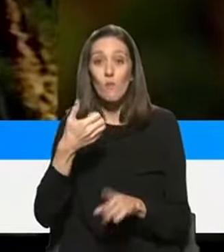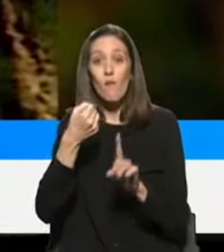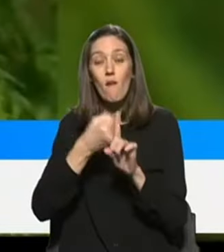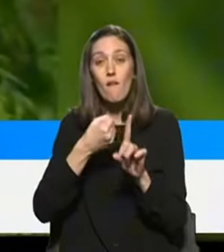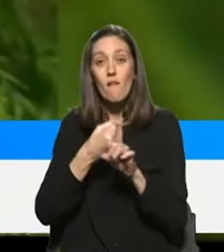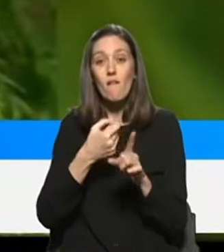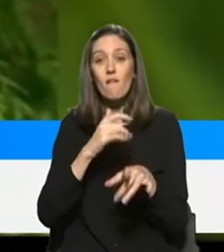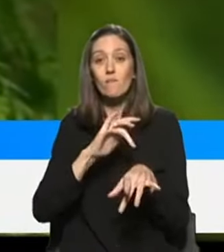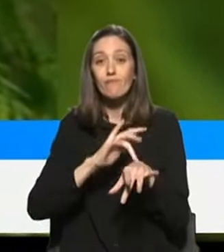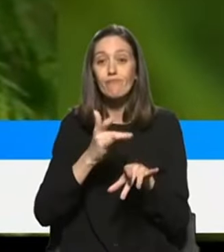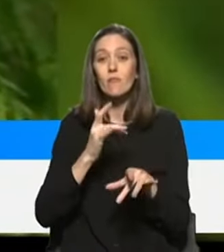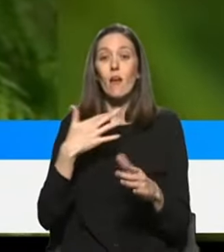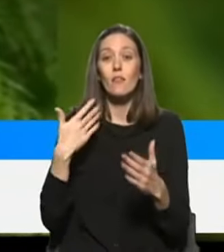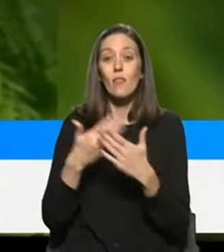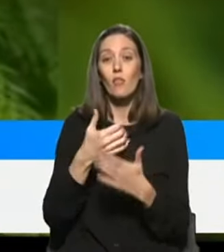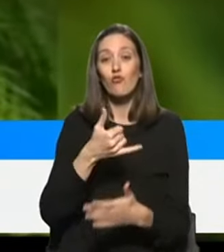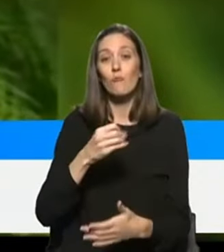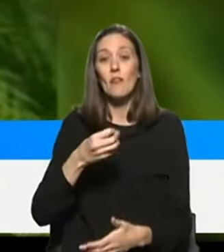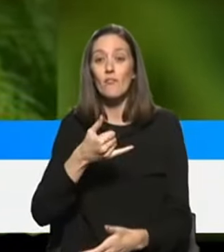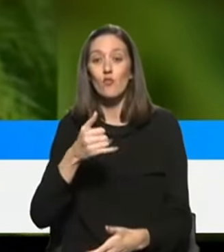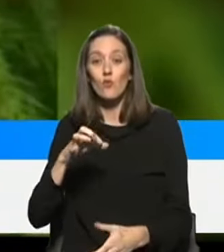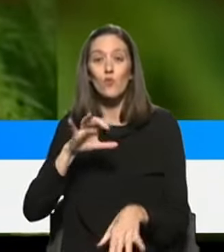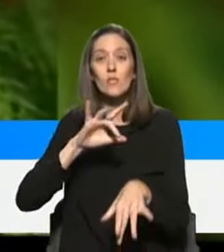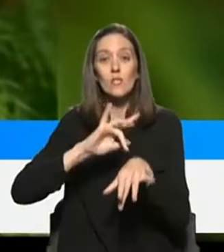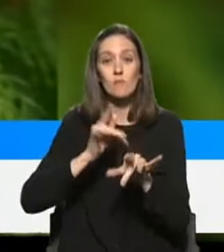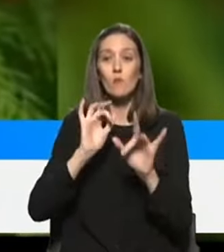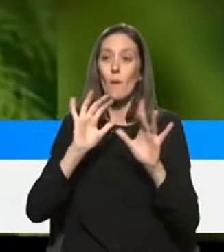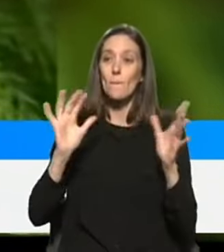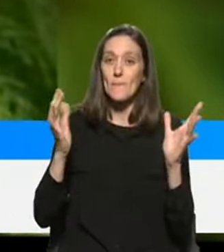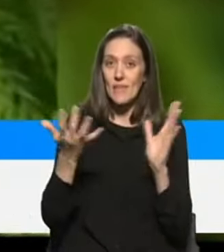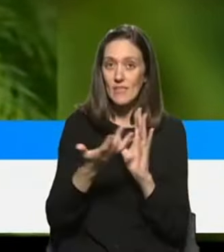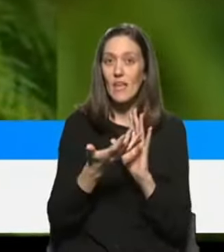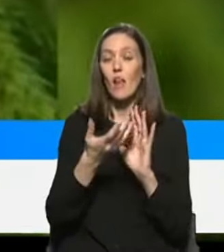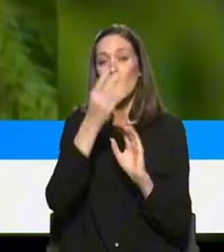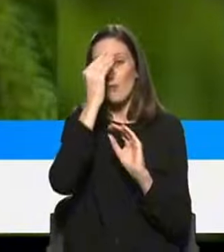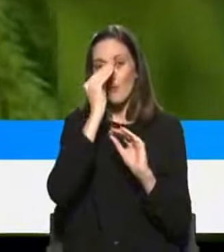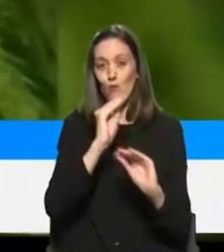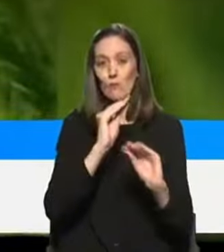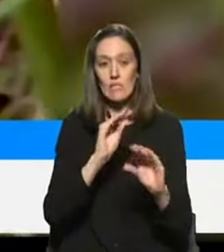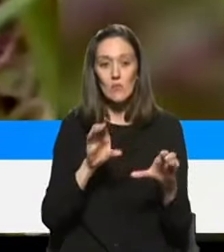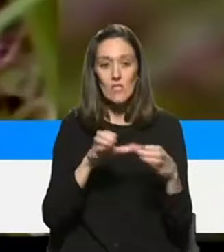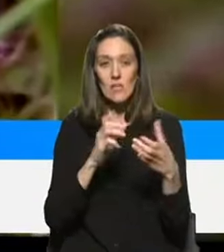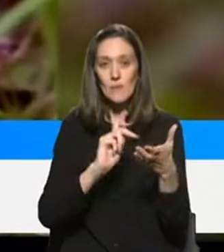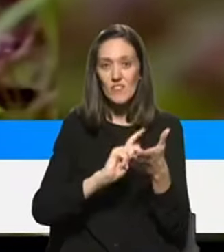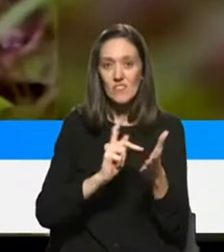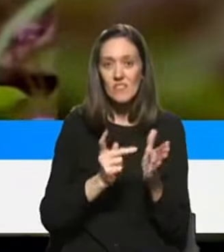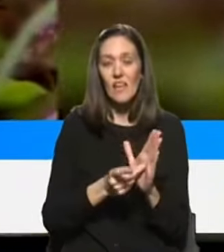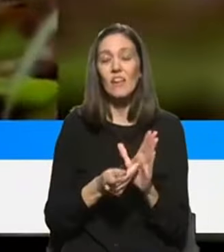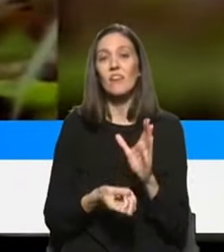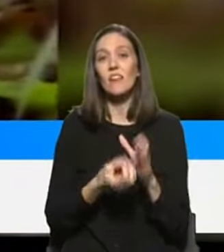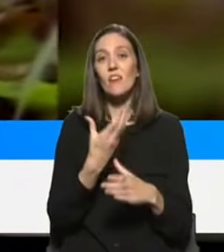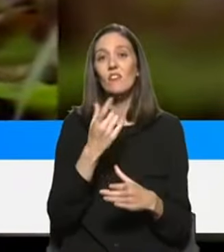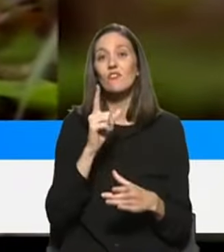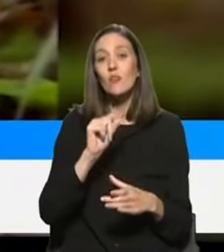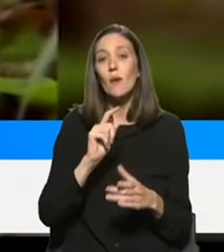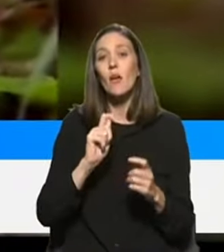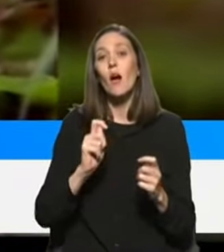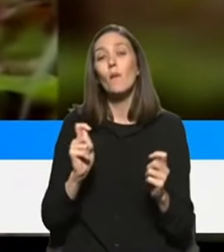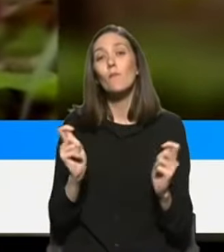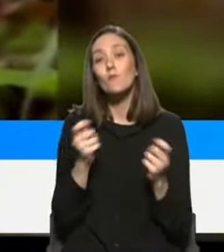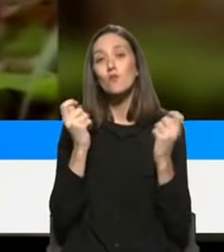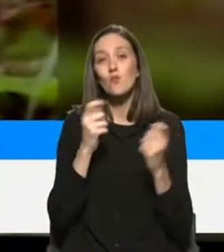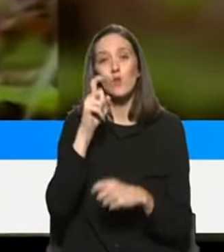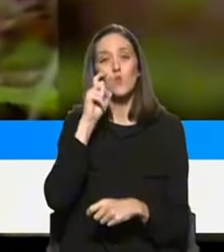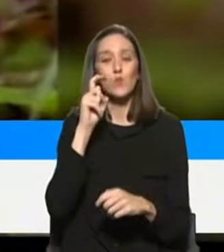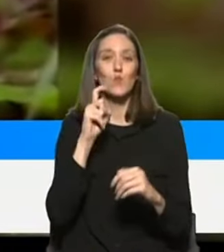até 2028, como a sensibilização ambiental, formação de equipas técnicas e a promoção do turismo